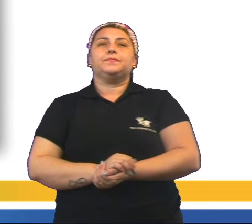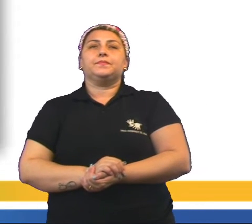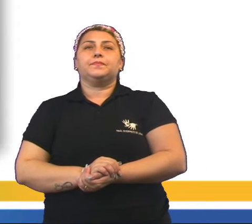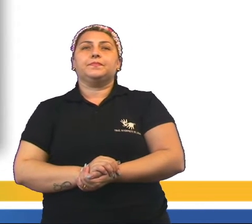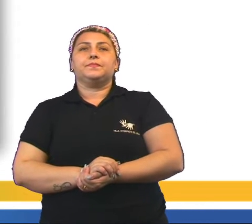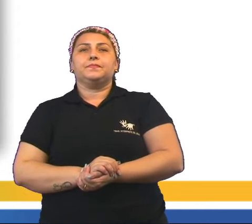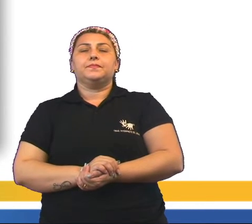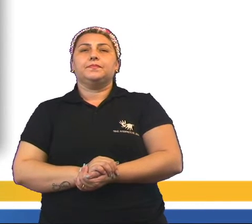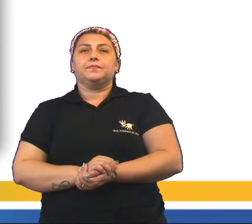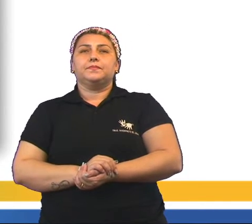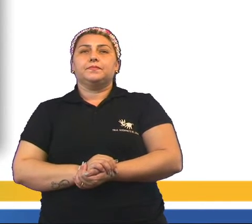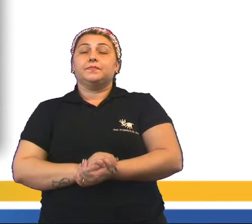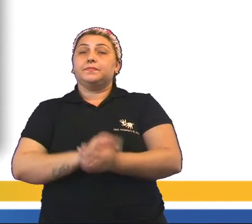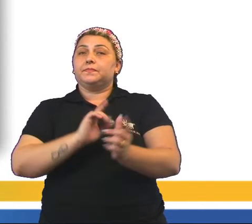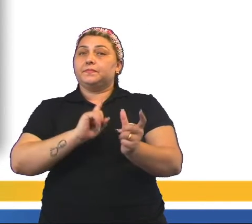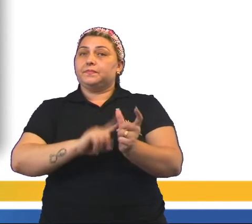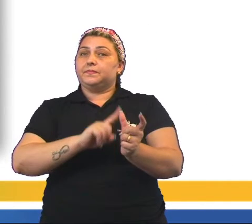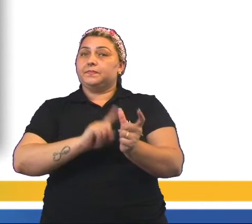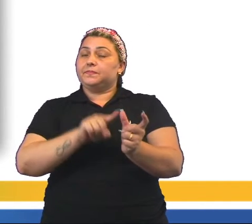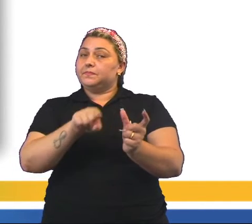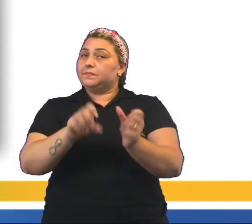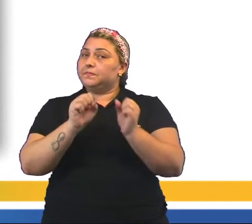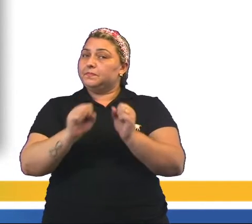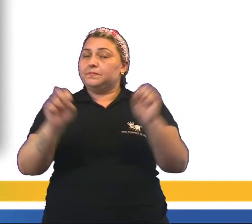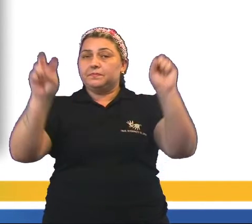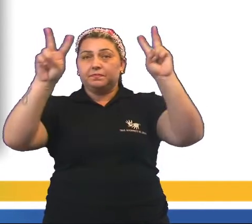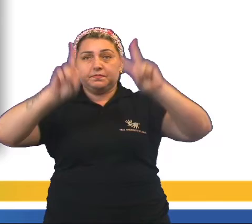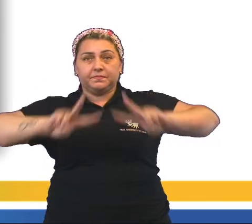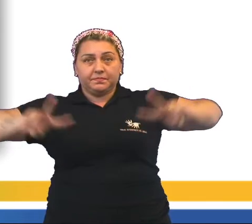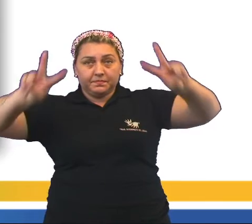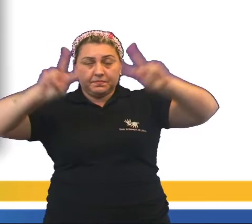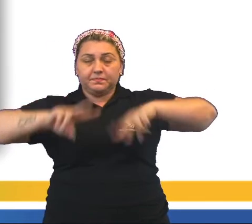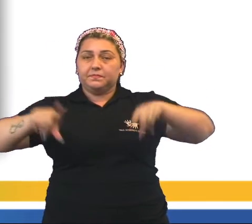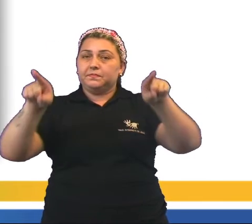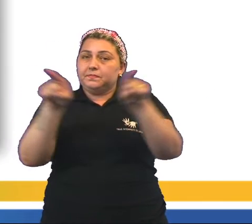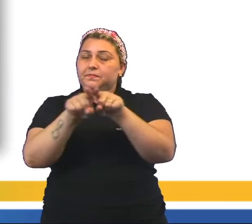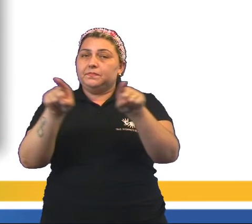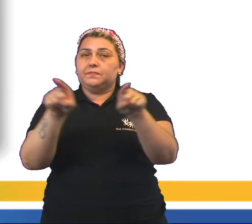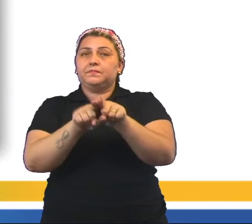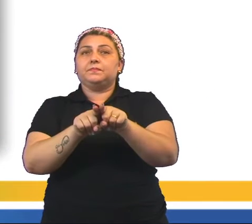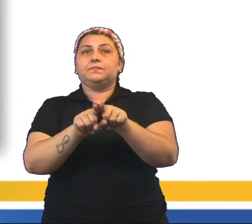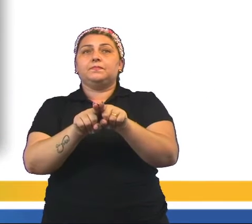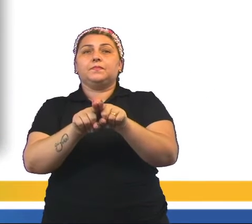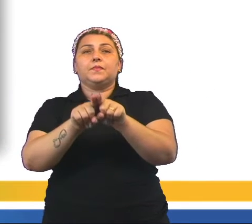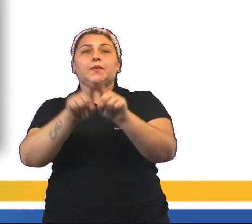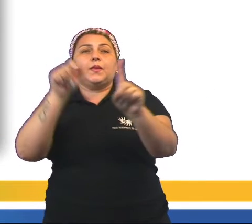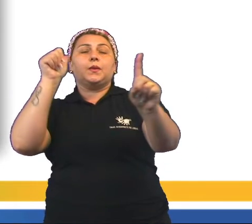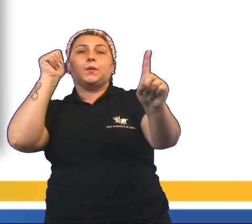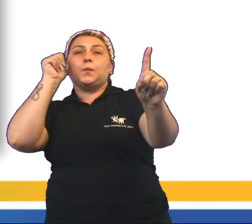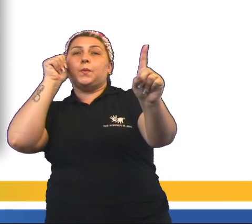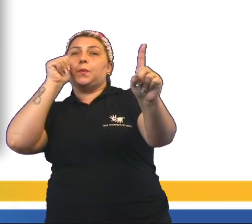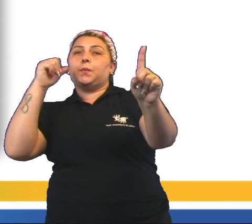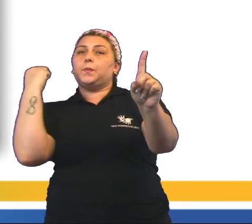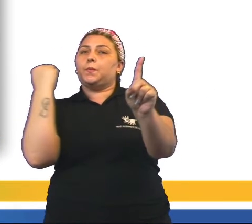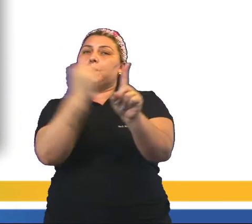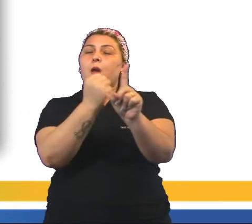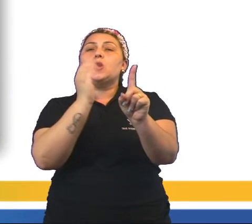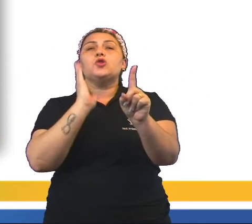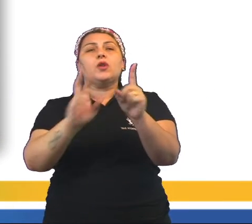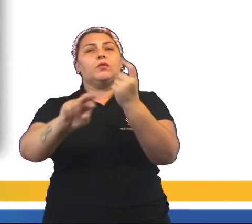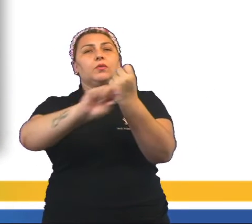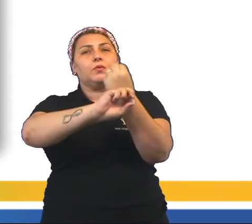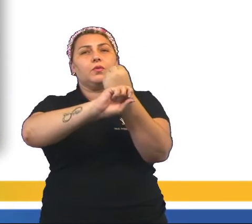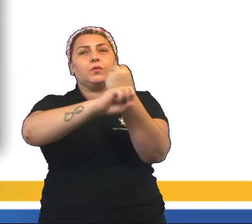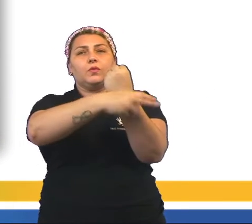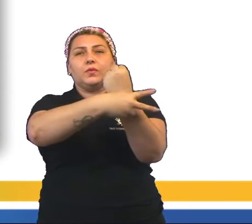uma das palavras que vocês podem visualizar também é o feminicídio, que já é uma consequência